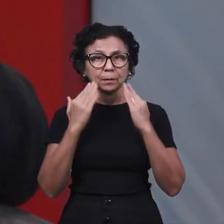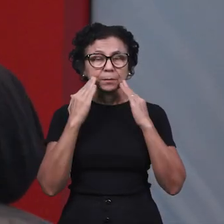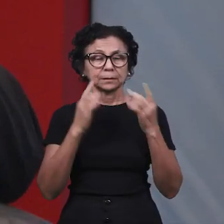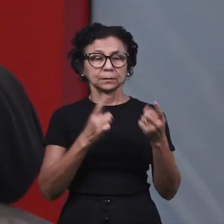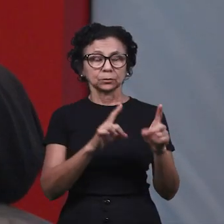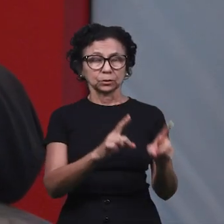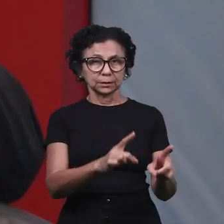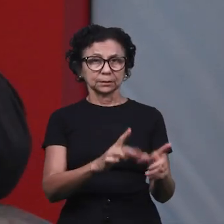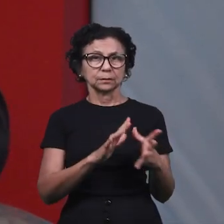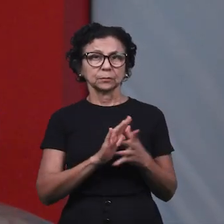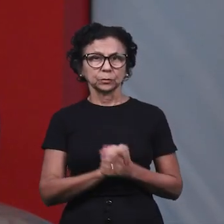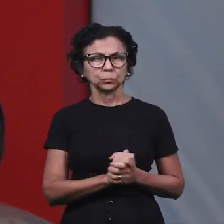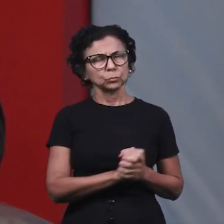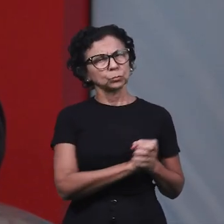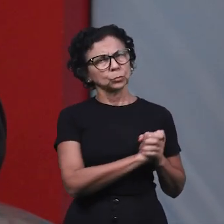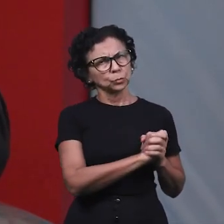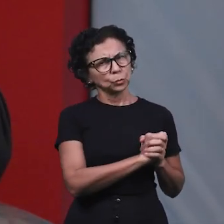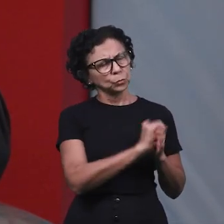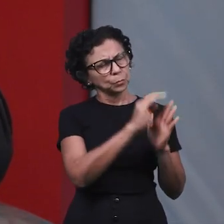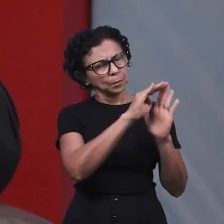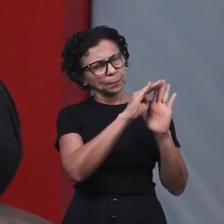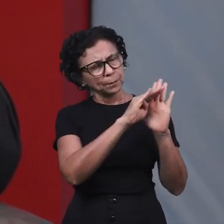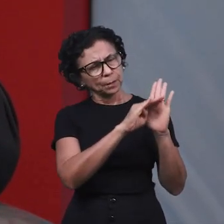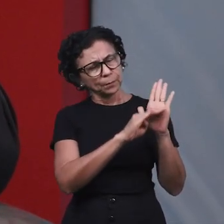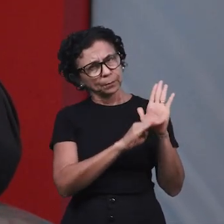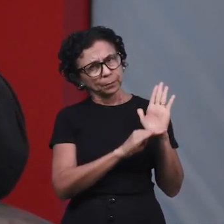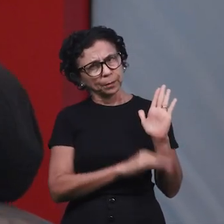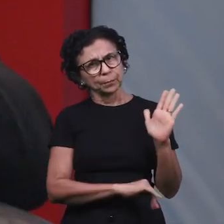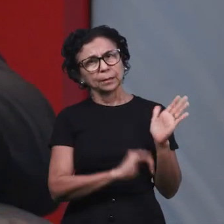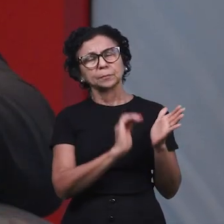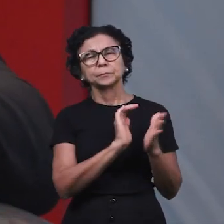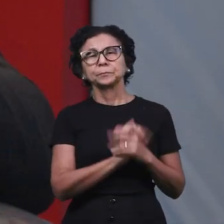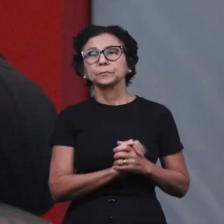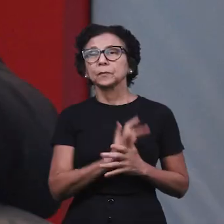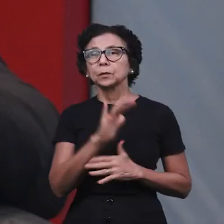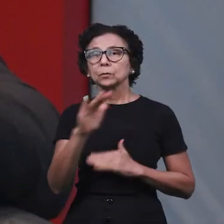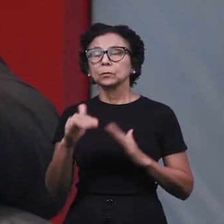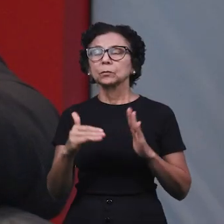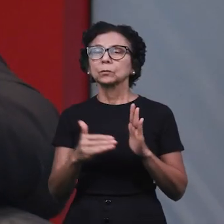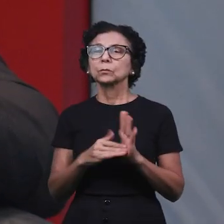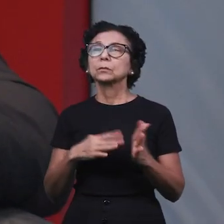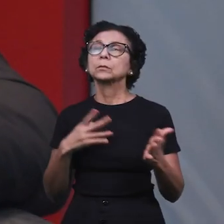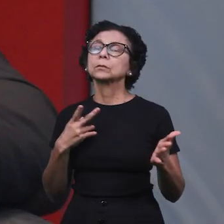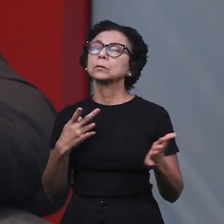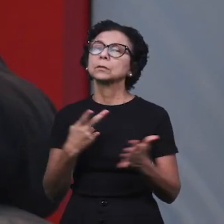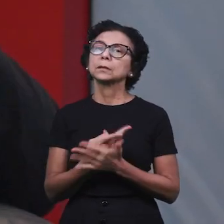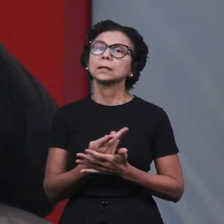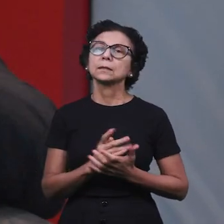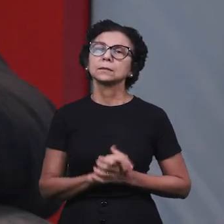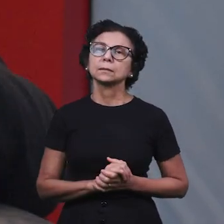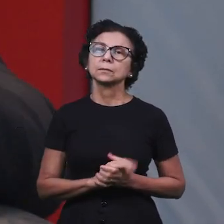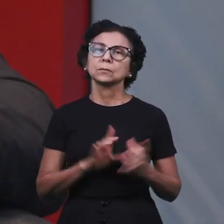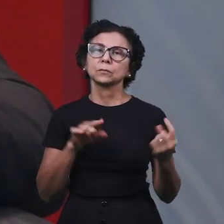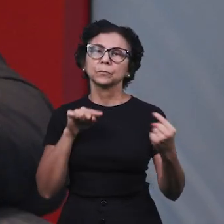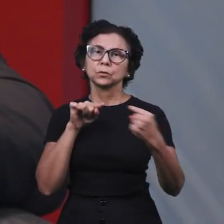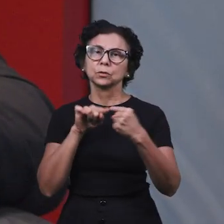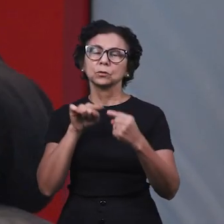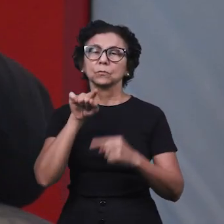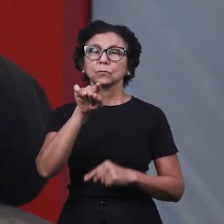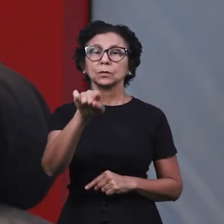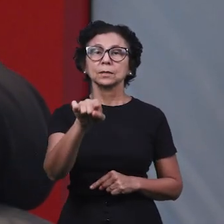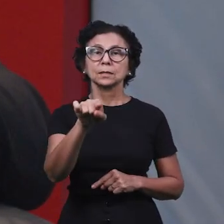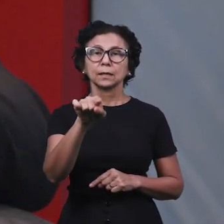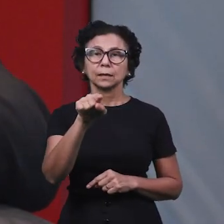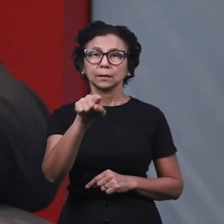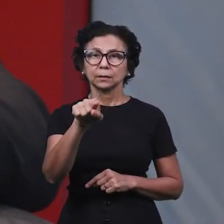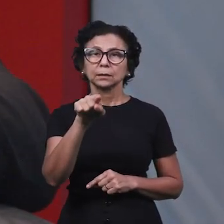Pentecostes acontece, ou seja, todo este processo, todo este projeto, tudo isso acontece para que eu e você